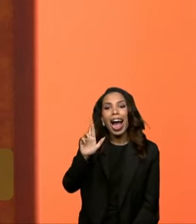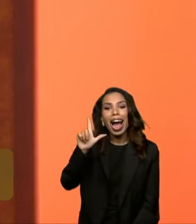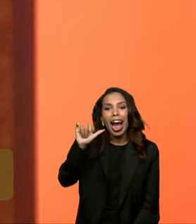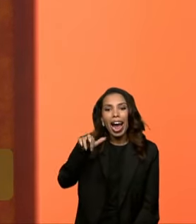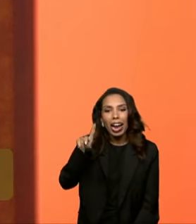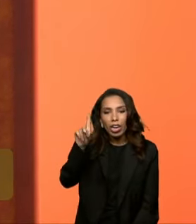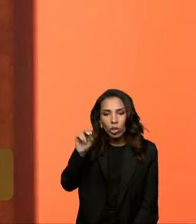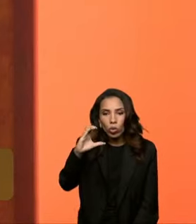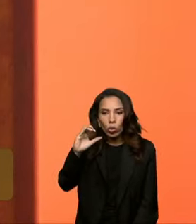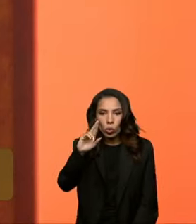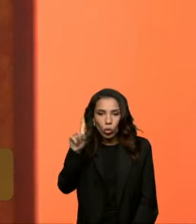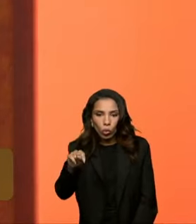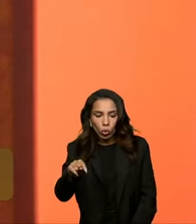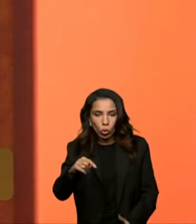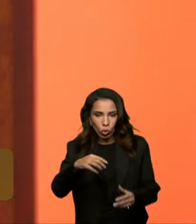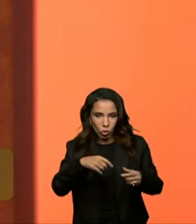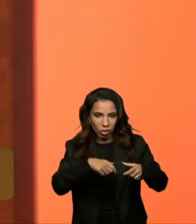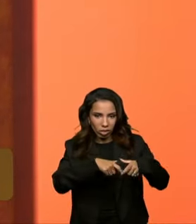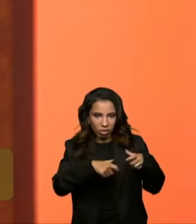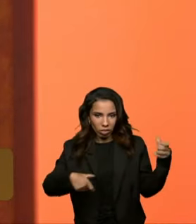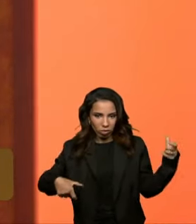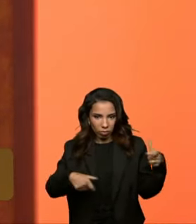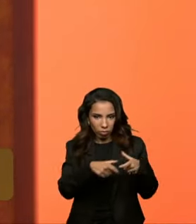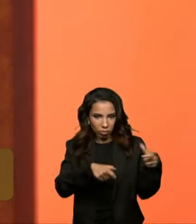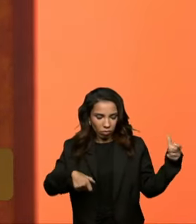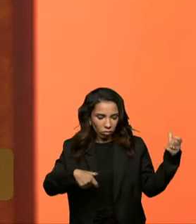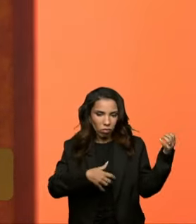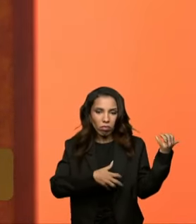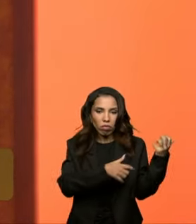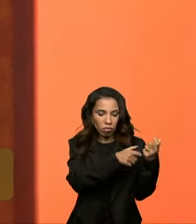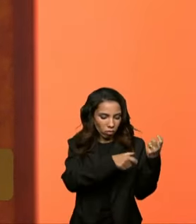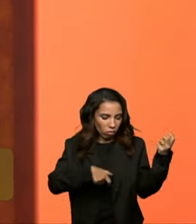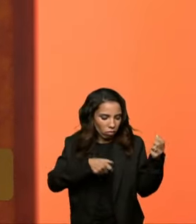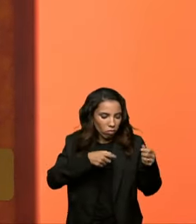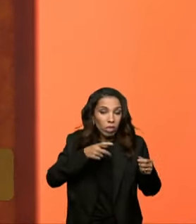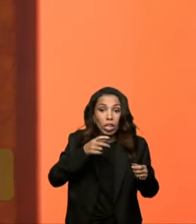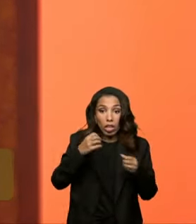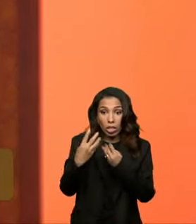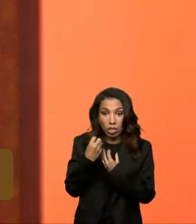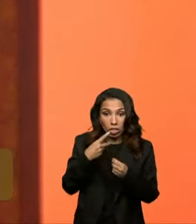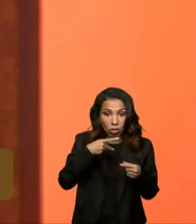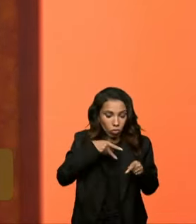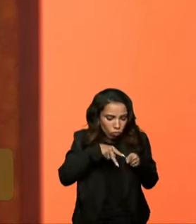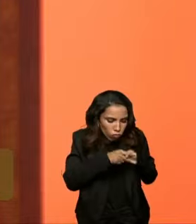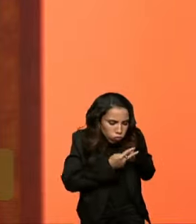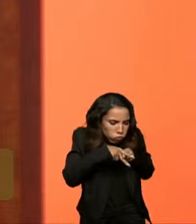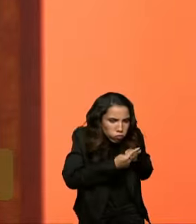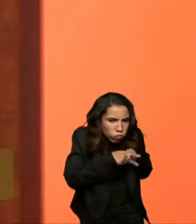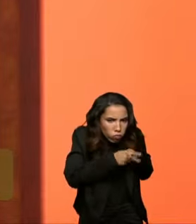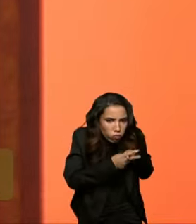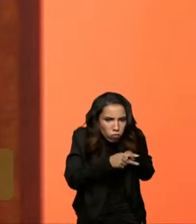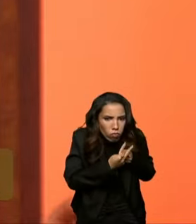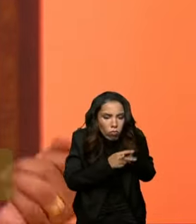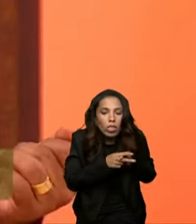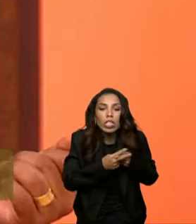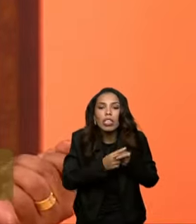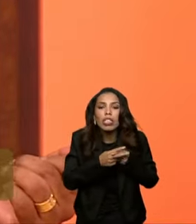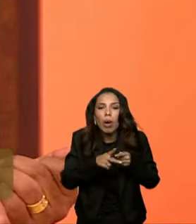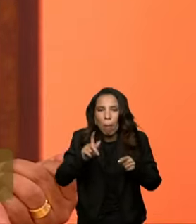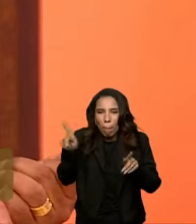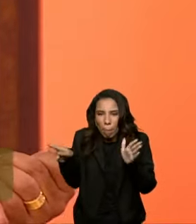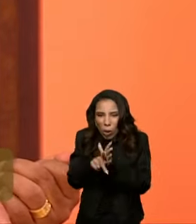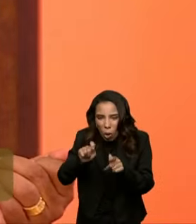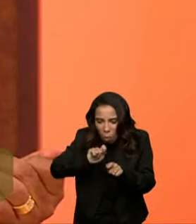no cavaco, né? Me ensinou a afinar o cavaquinho, aí quando eles iam tocar, eu pegava um palito de fósforo e